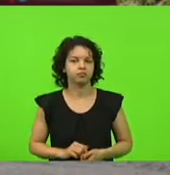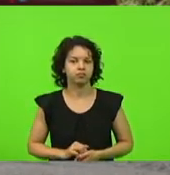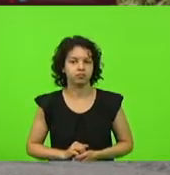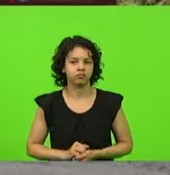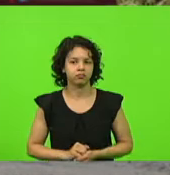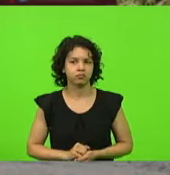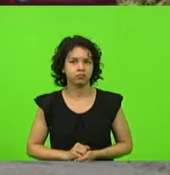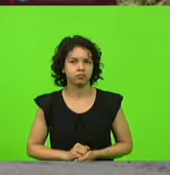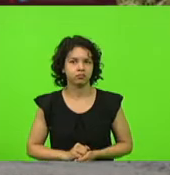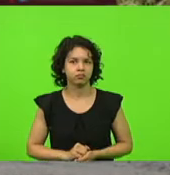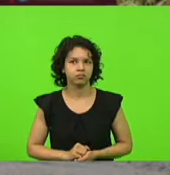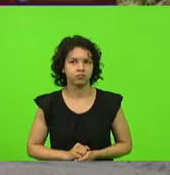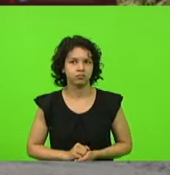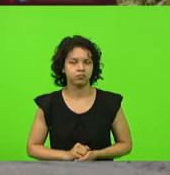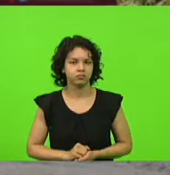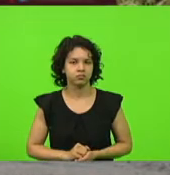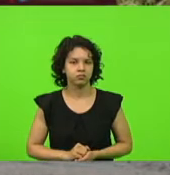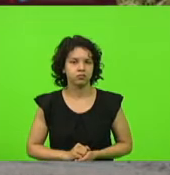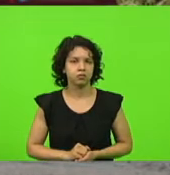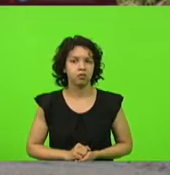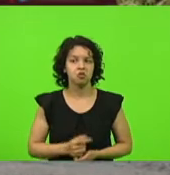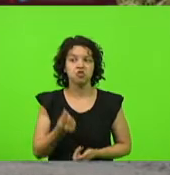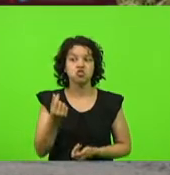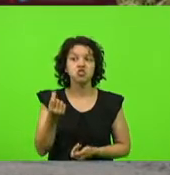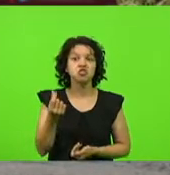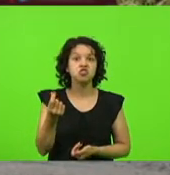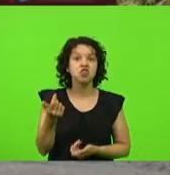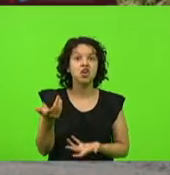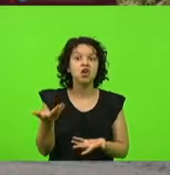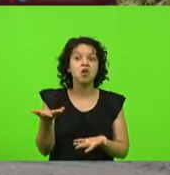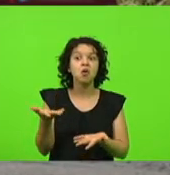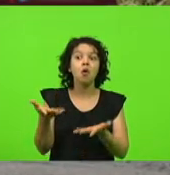que foram parar, sabe Deus, não, sabe o diabo aonde,